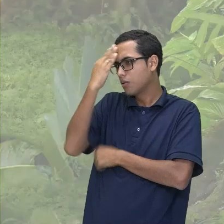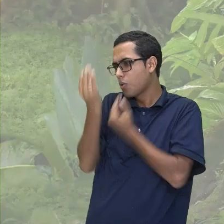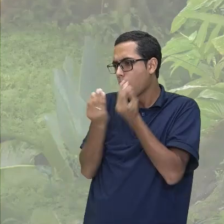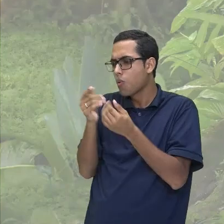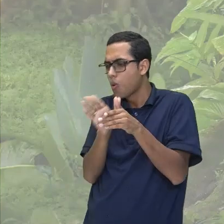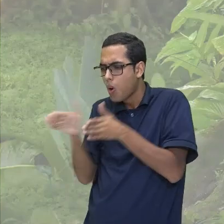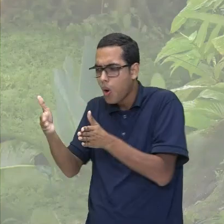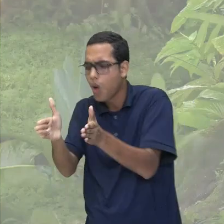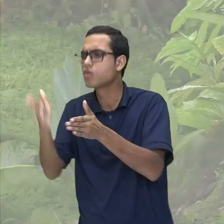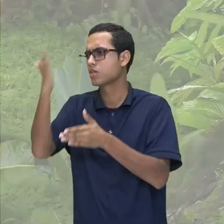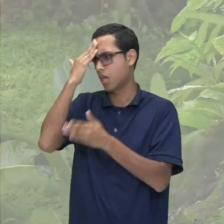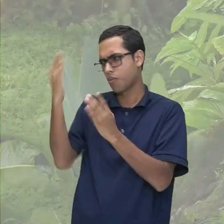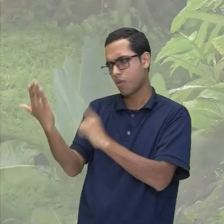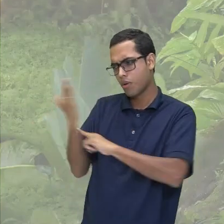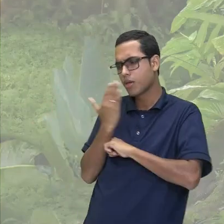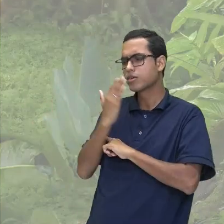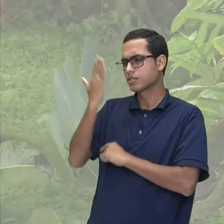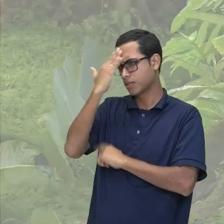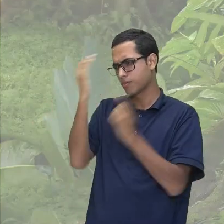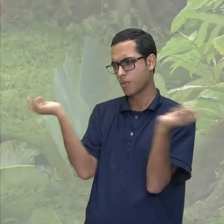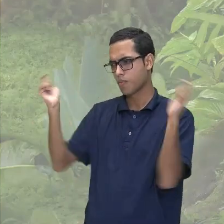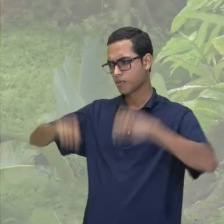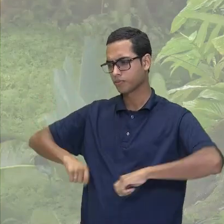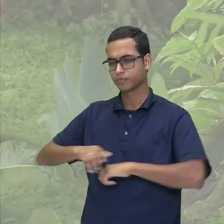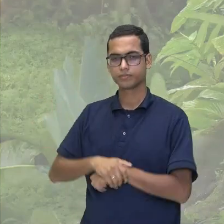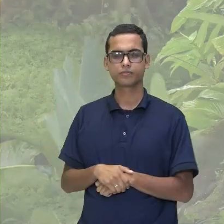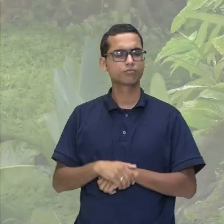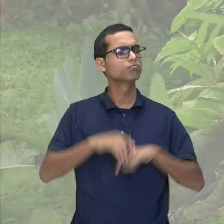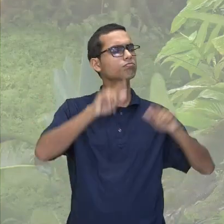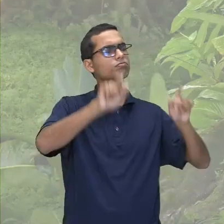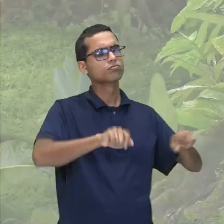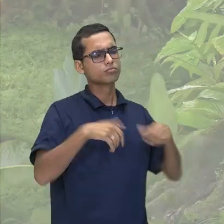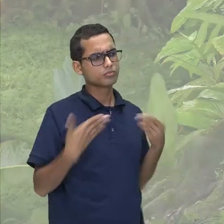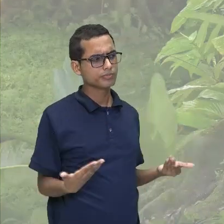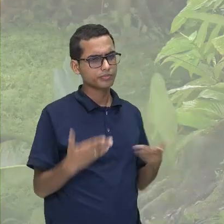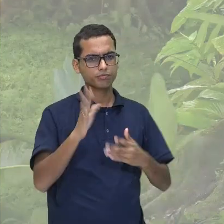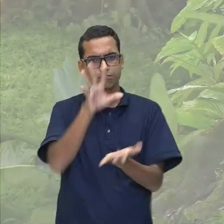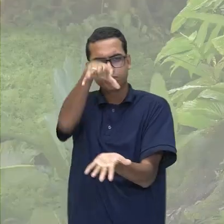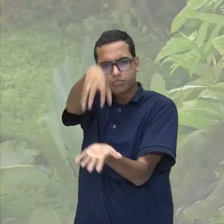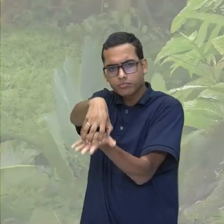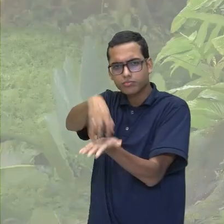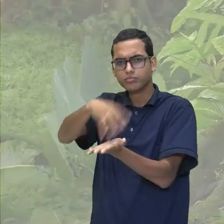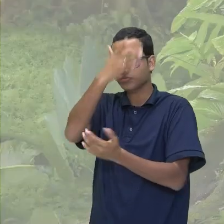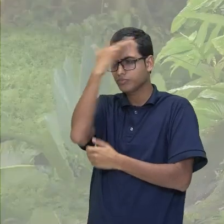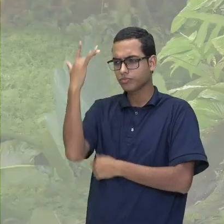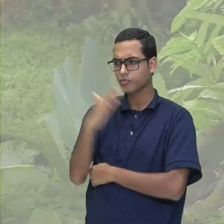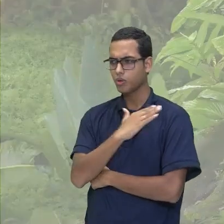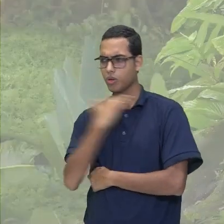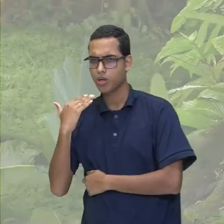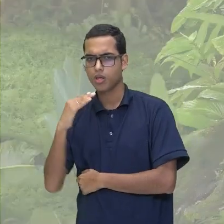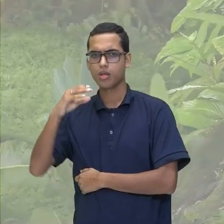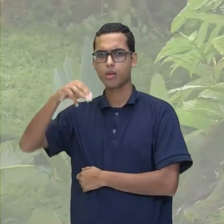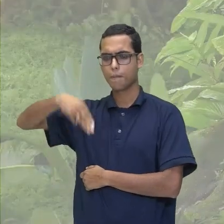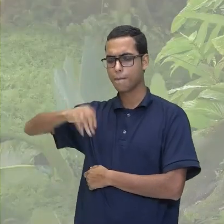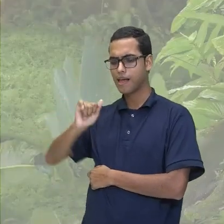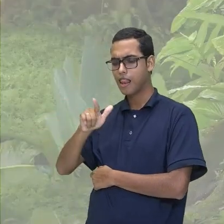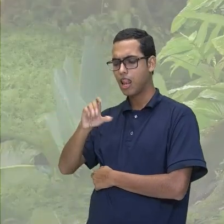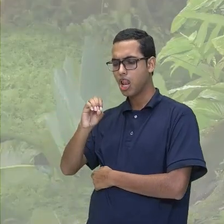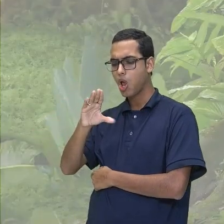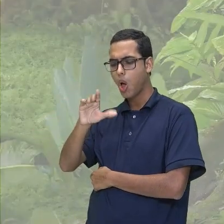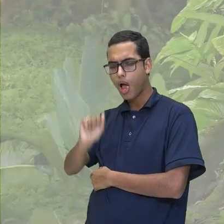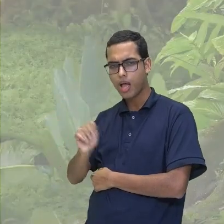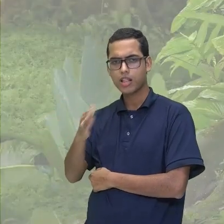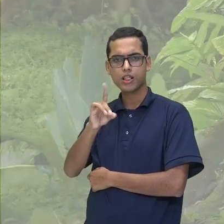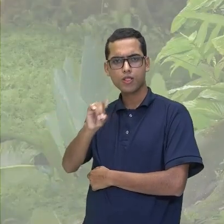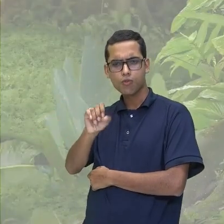né? Só a senhora que pode me ajudar. Que lugar é esse? A Maloca dos Mortos. A Maloca dos Mortos?